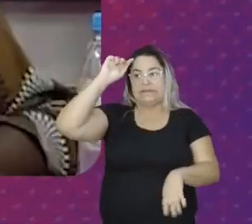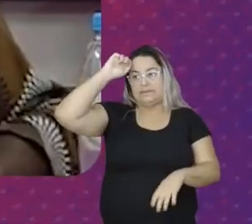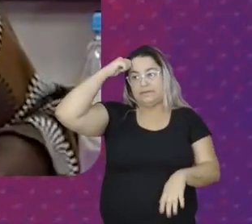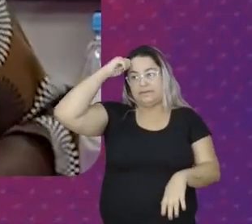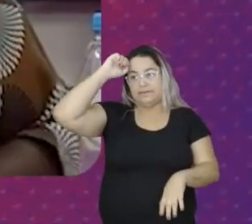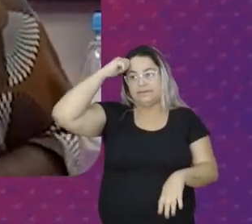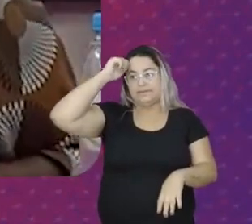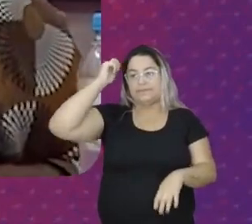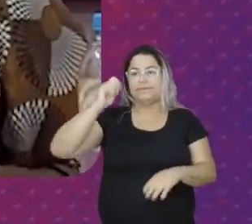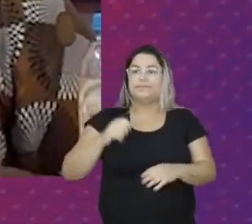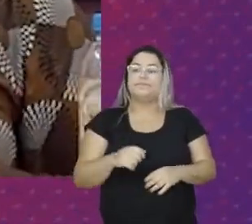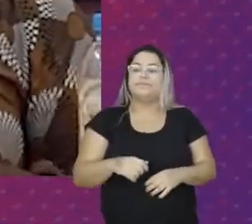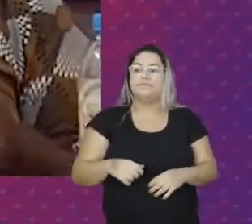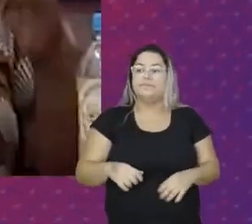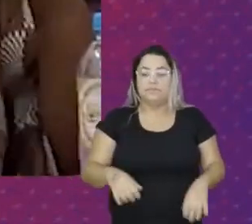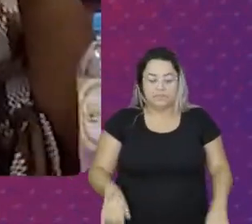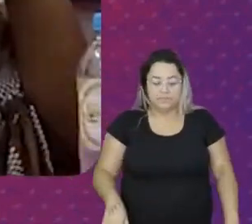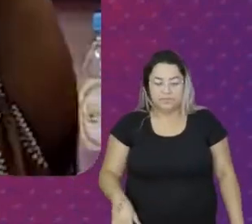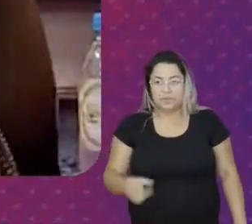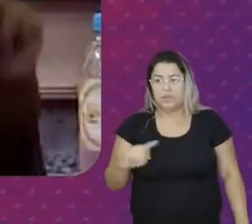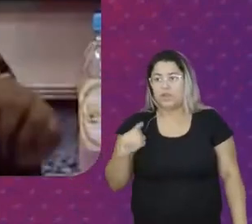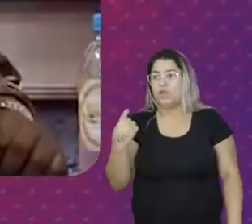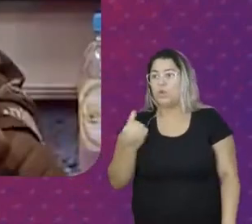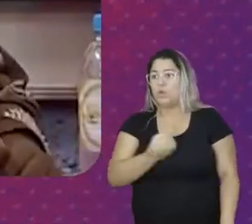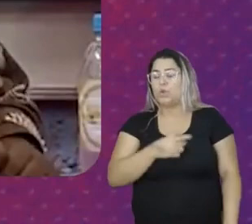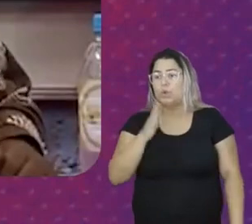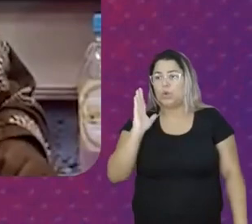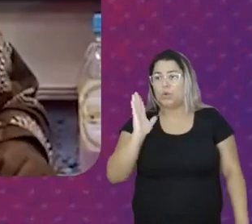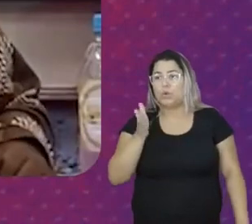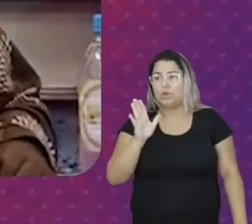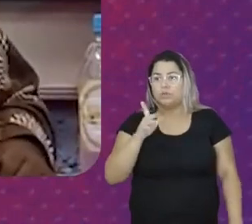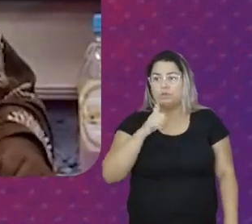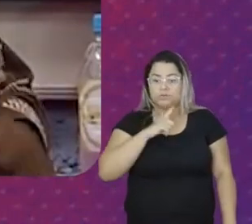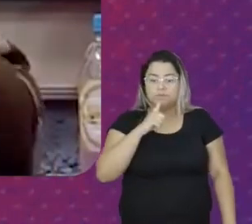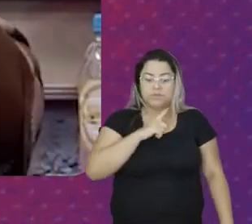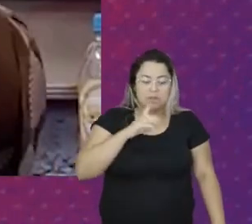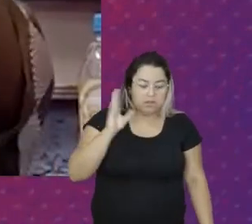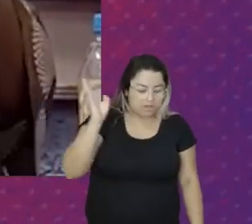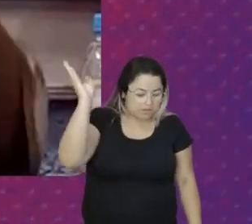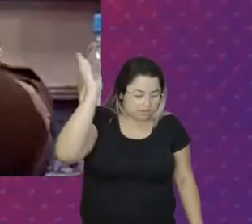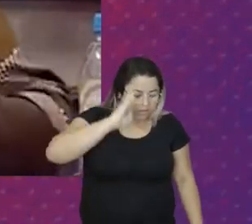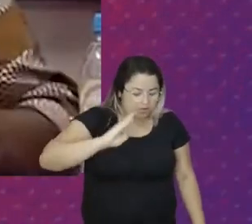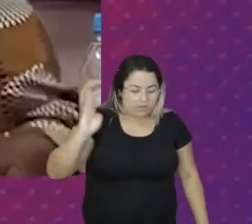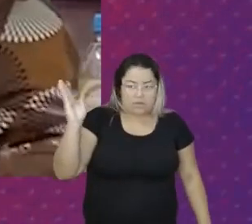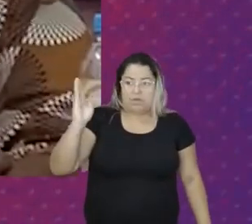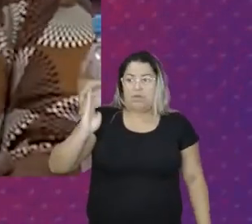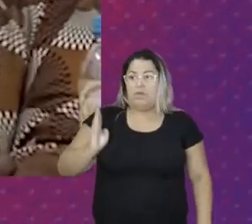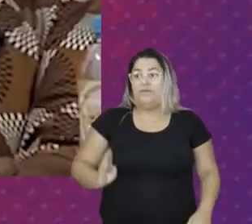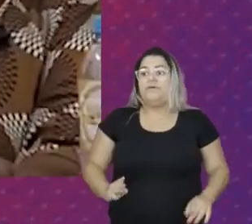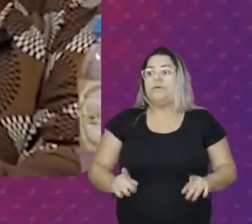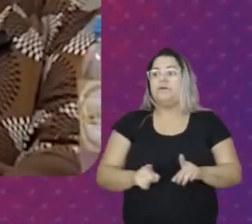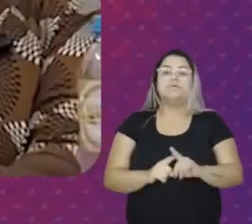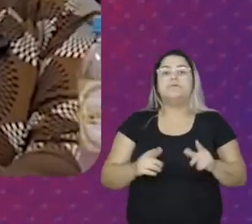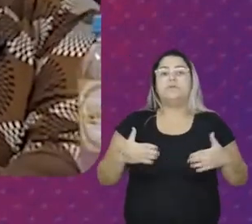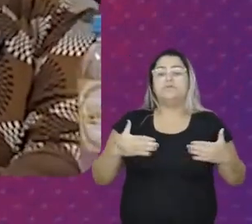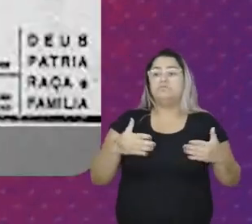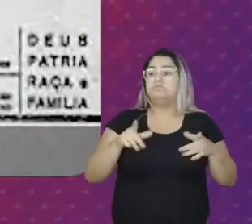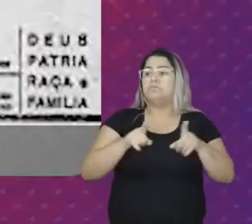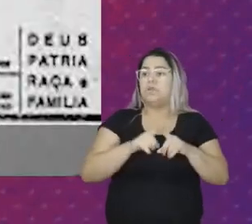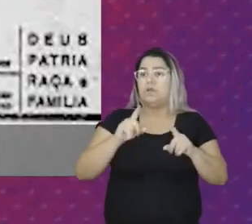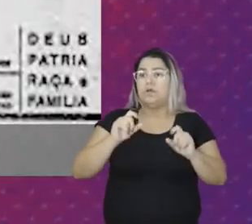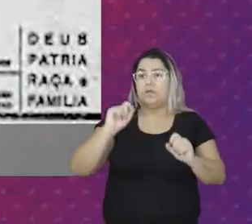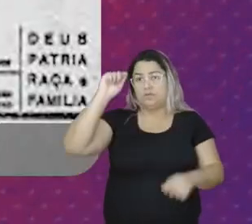quem pode passar, né? Que nós já tivemos no Brasil, que foi a Frente Negra